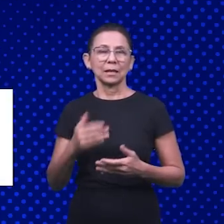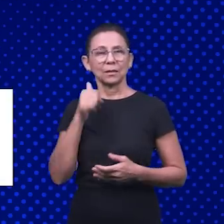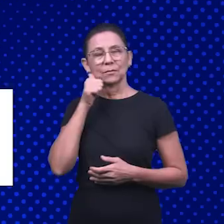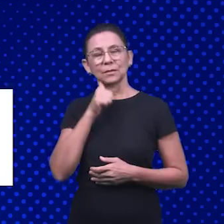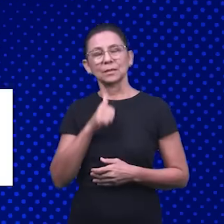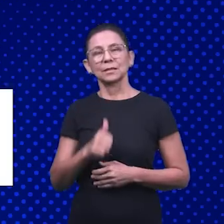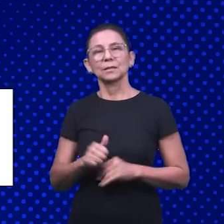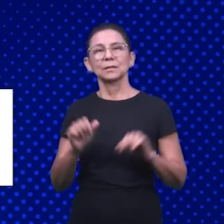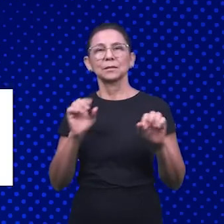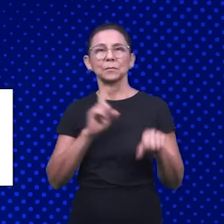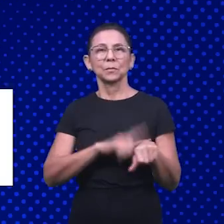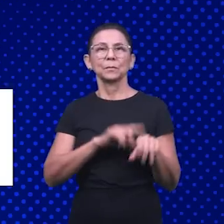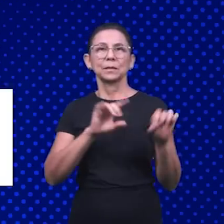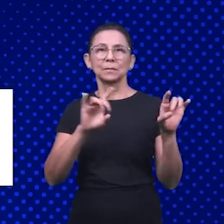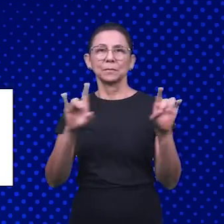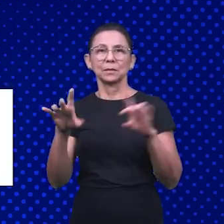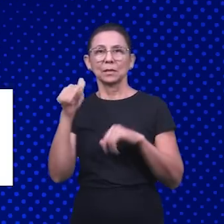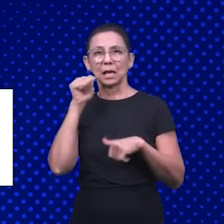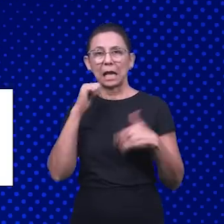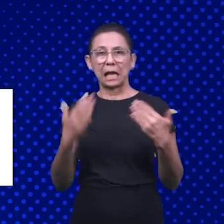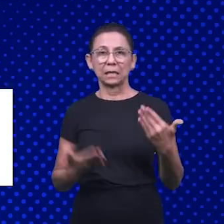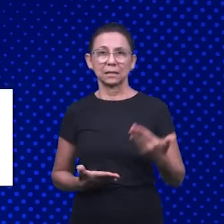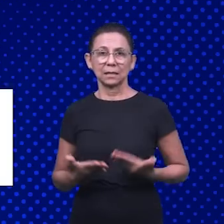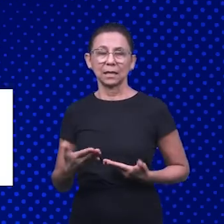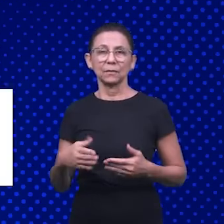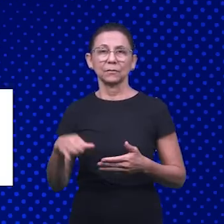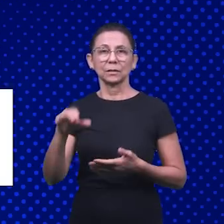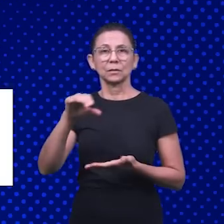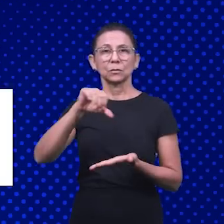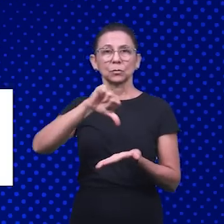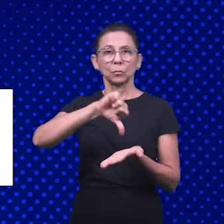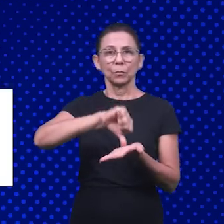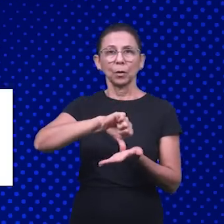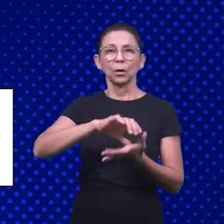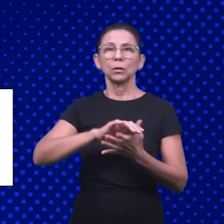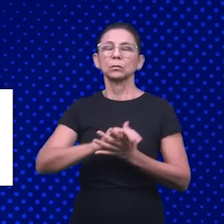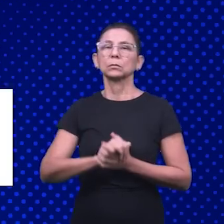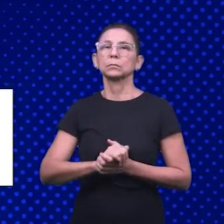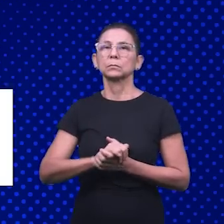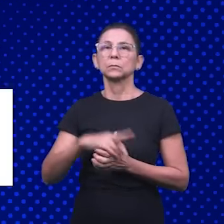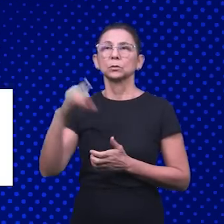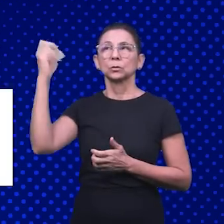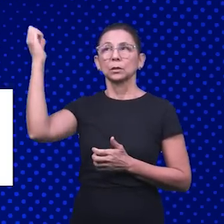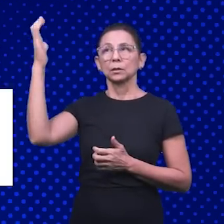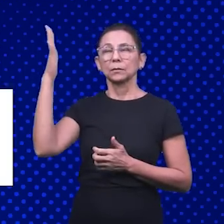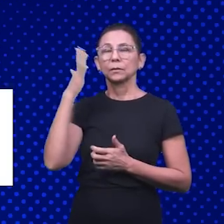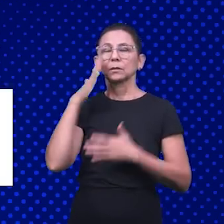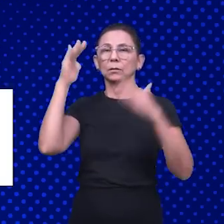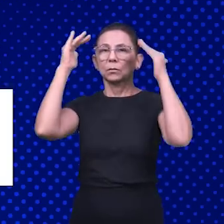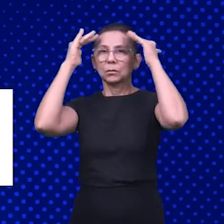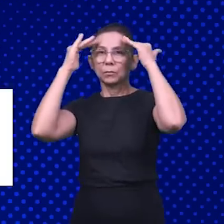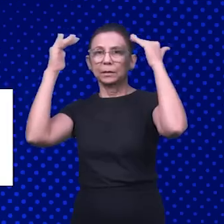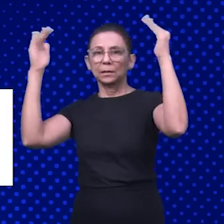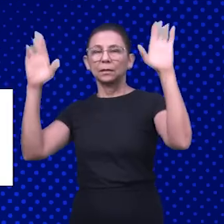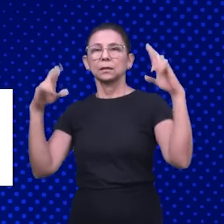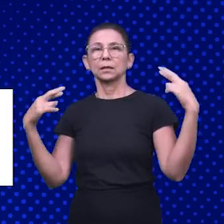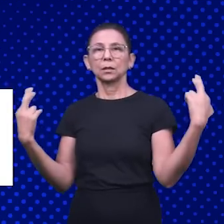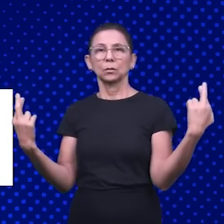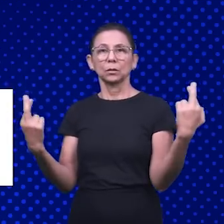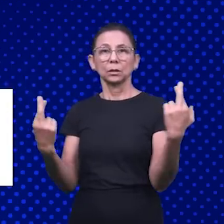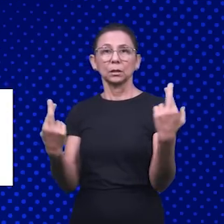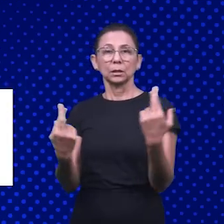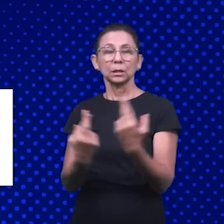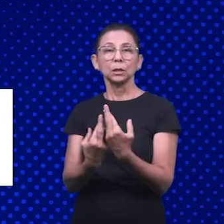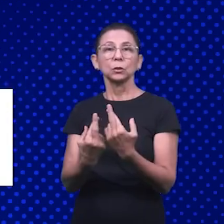Na capital, Natal, as senhoras do polo Igapó atenderam à convocação de Deus e se reuniram na ICM